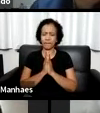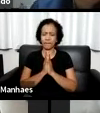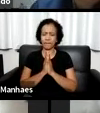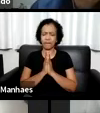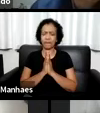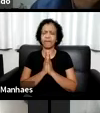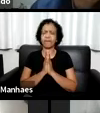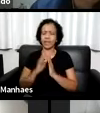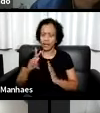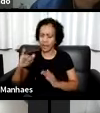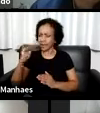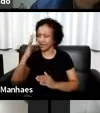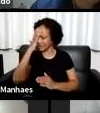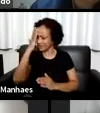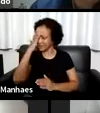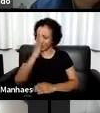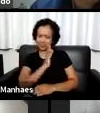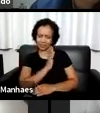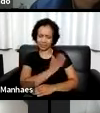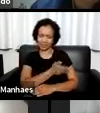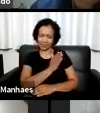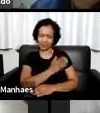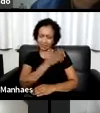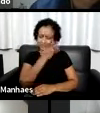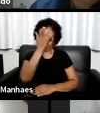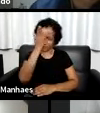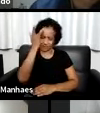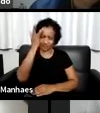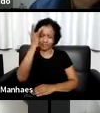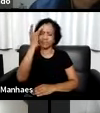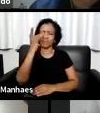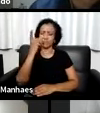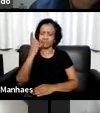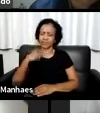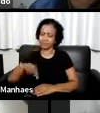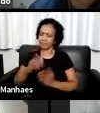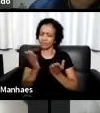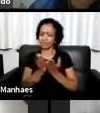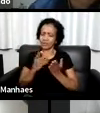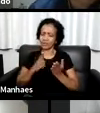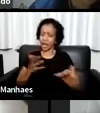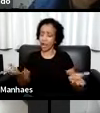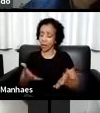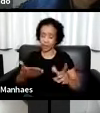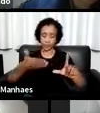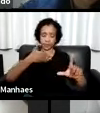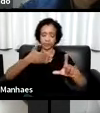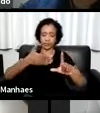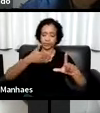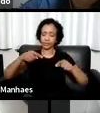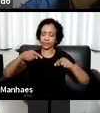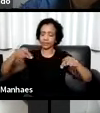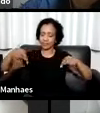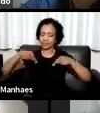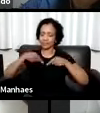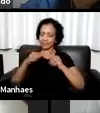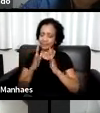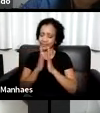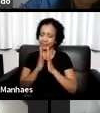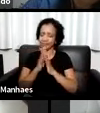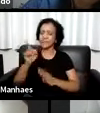um daqueles teus filhos que está acompanhando a gente nesta sala de oração. Tu conheces, ó Deus, a ansiedade,